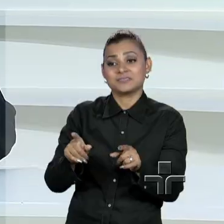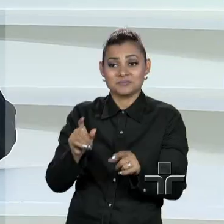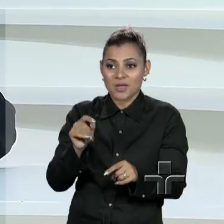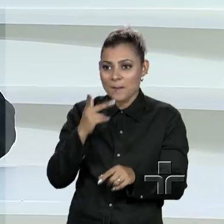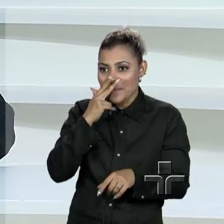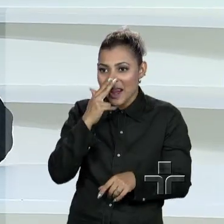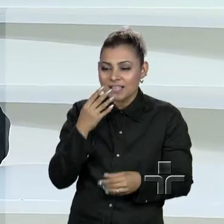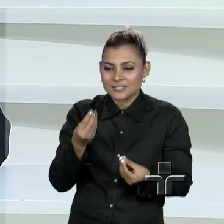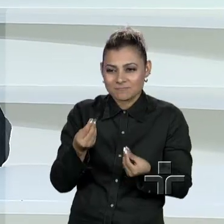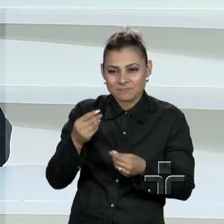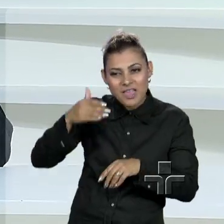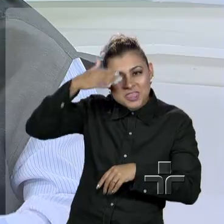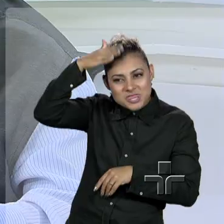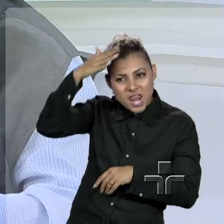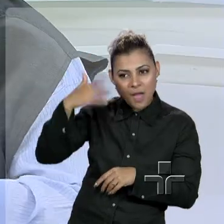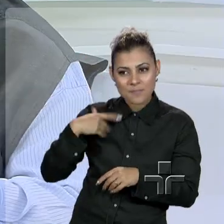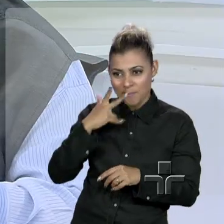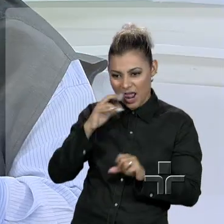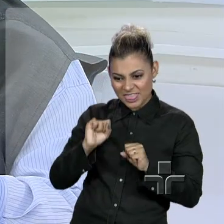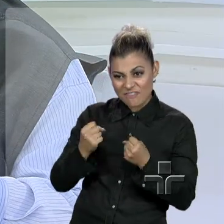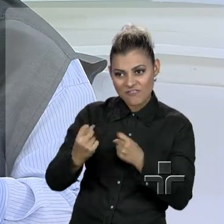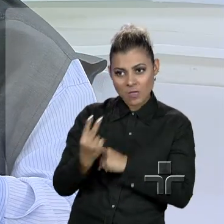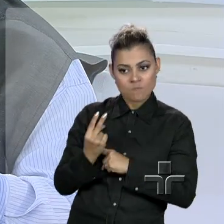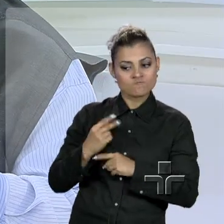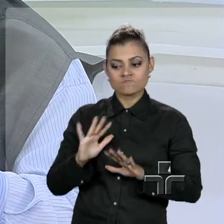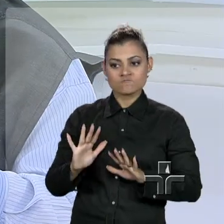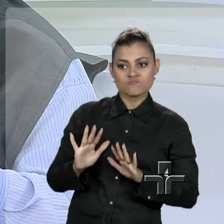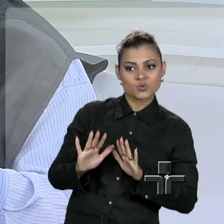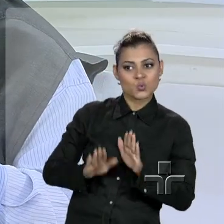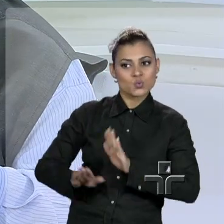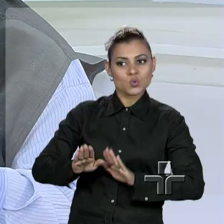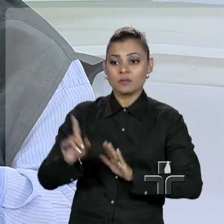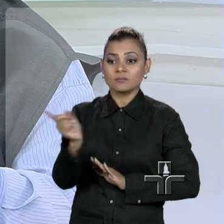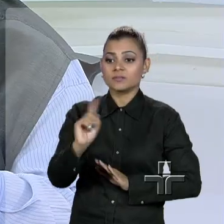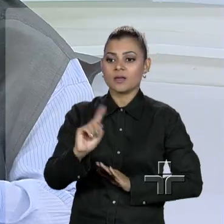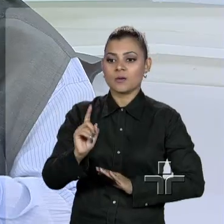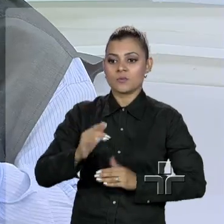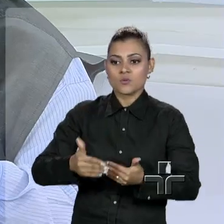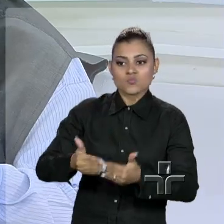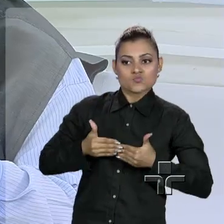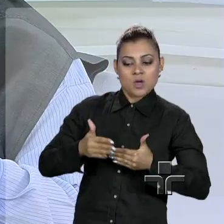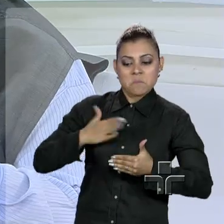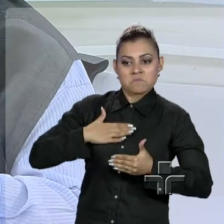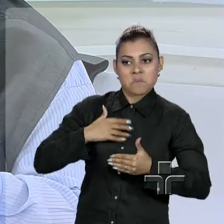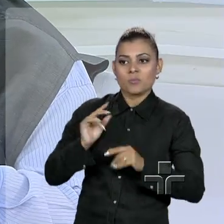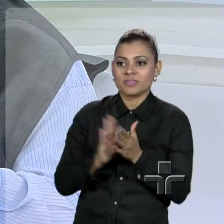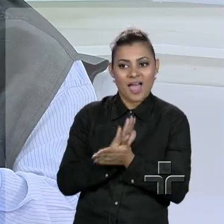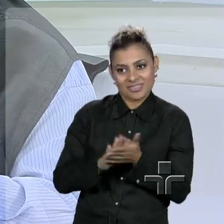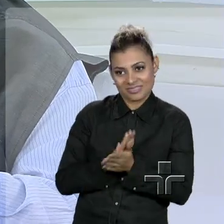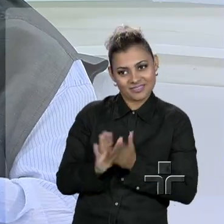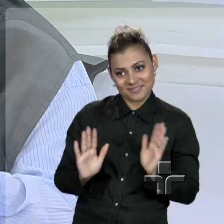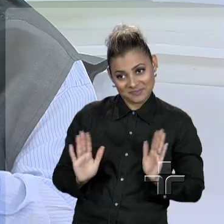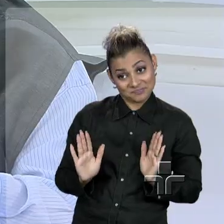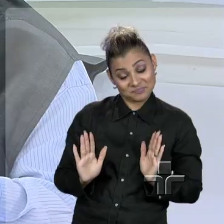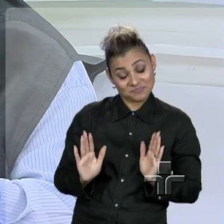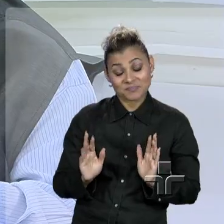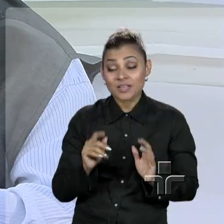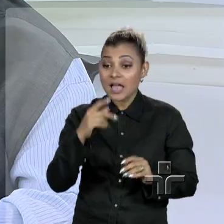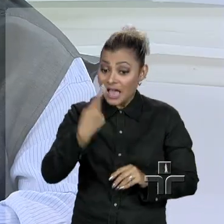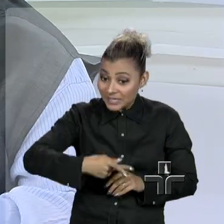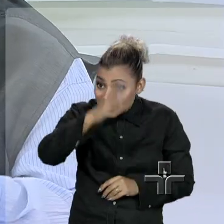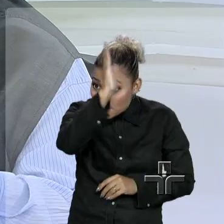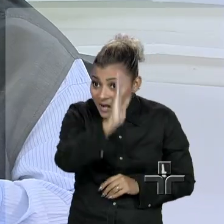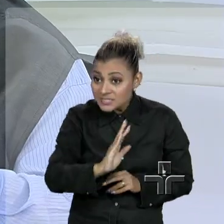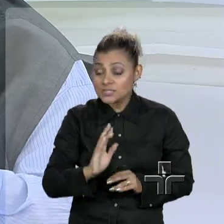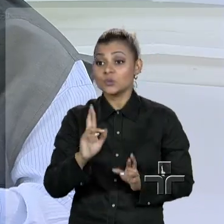Ele vai se defender, mas o que acontece? As expectativas de crescimento no Brasil,